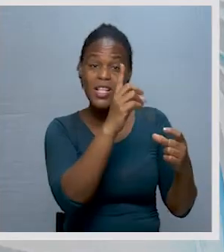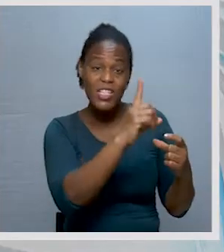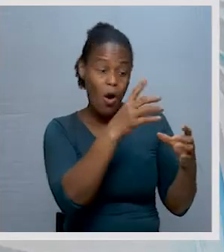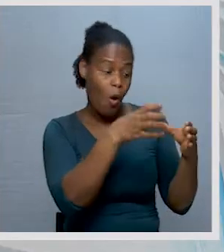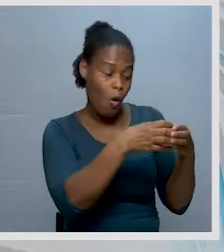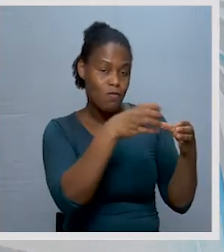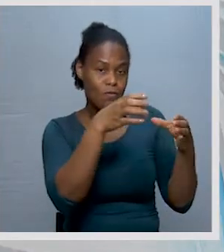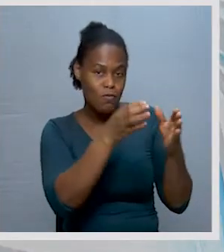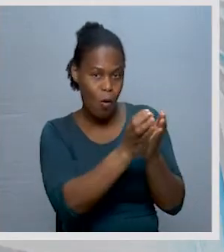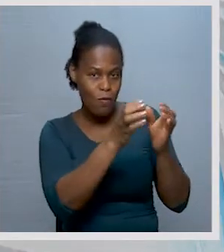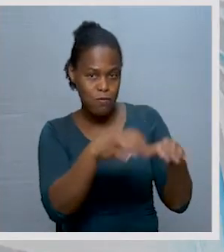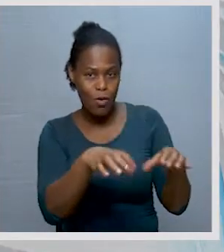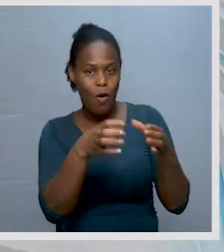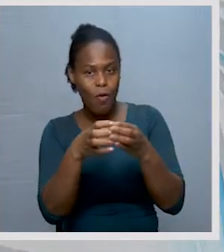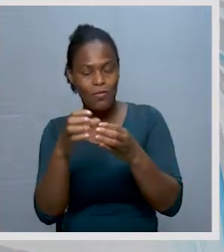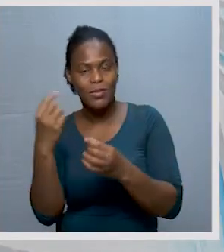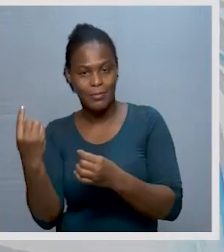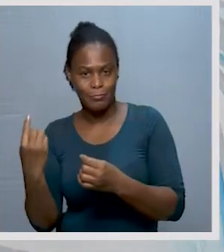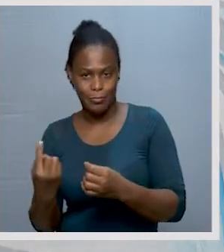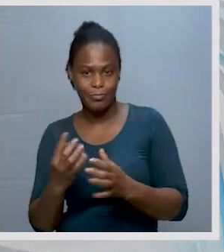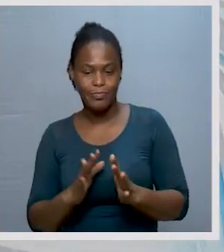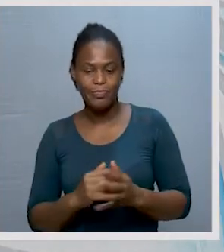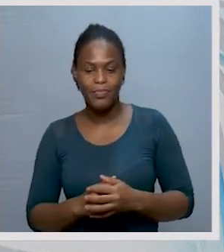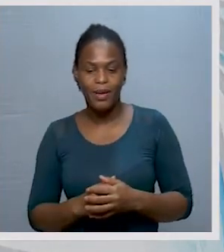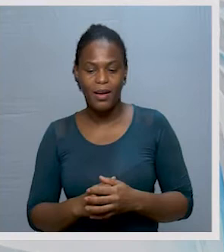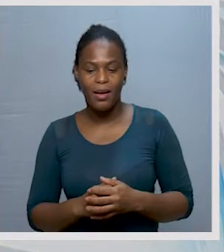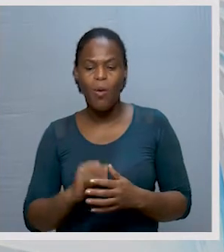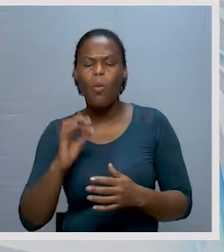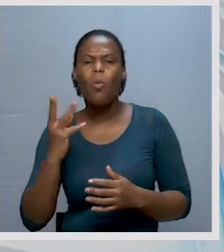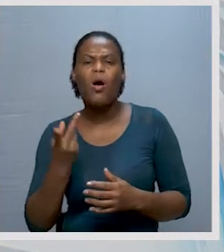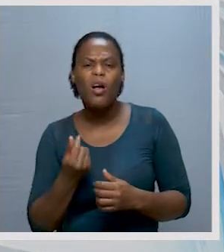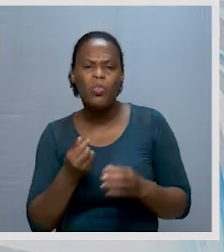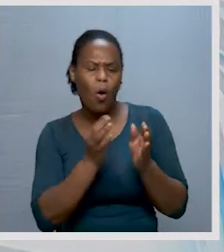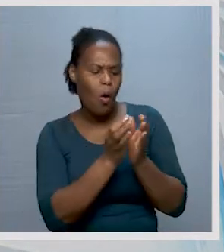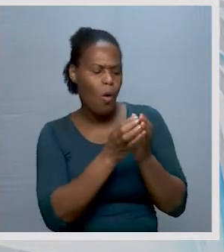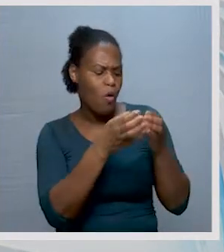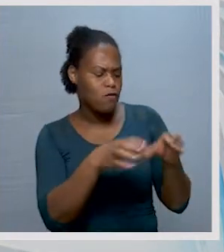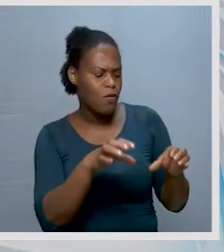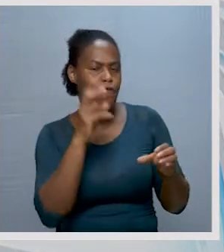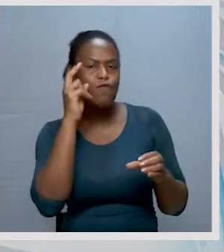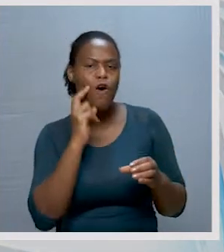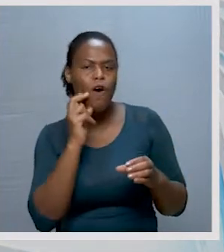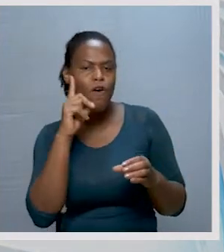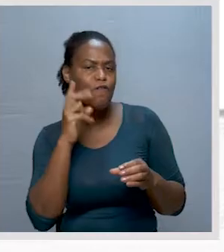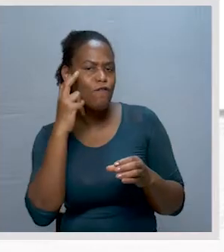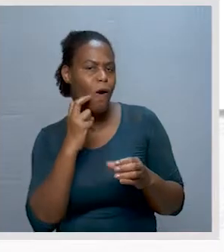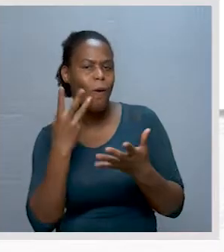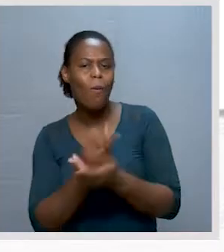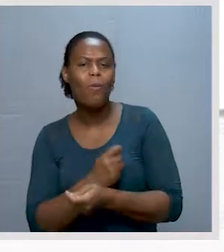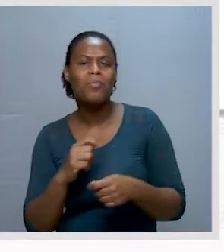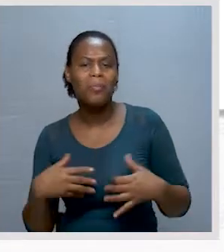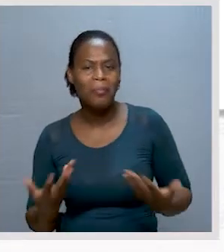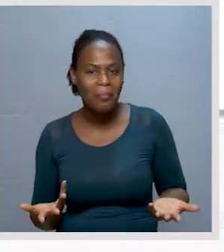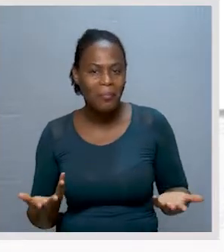Entenderam? O que é que vamos fazer? Nós vamos ter uma ajudinha. Nós